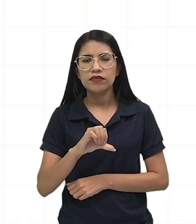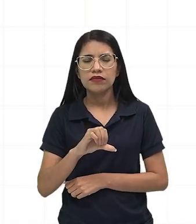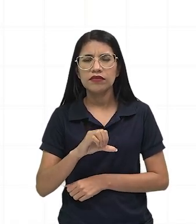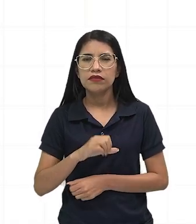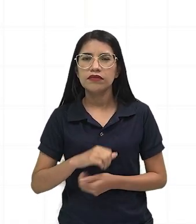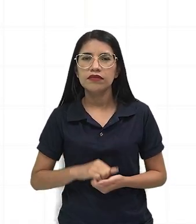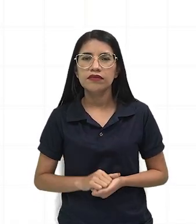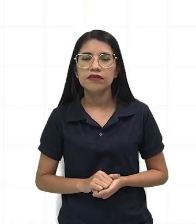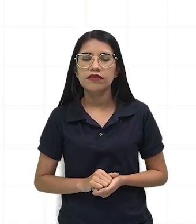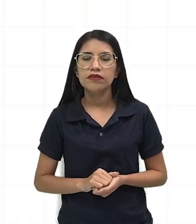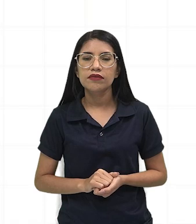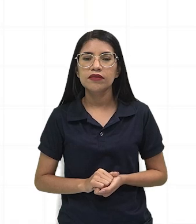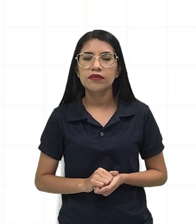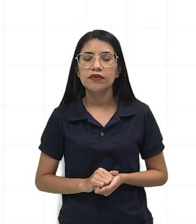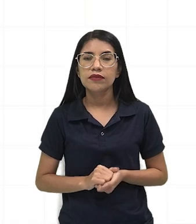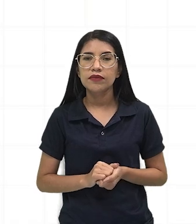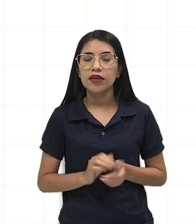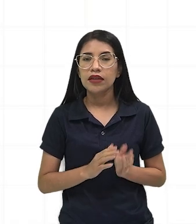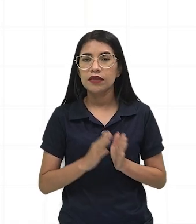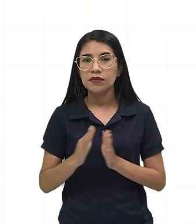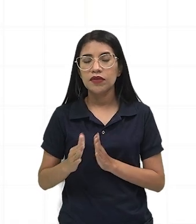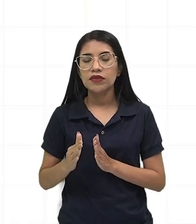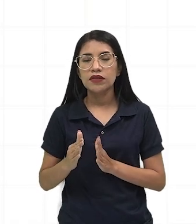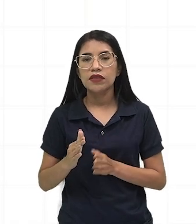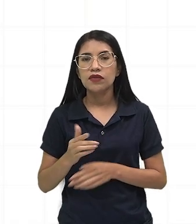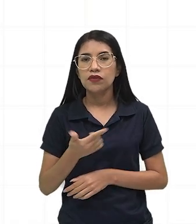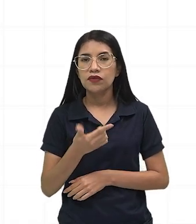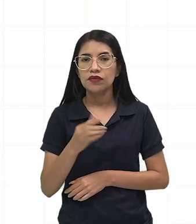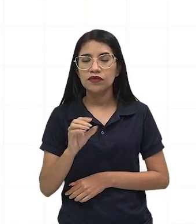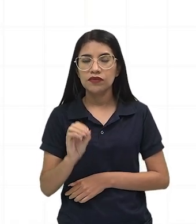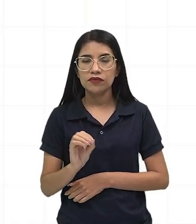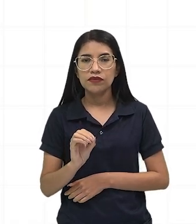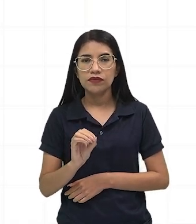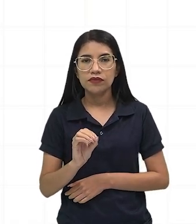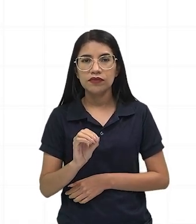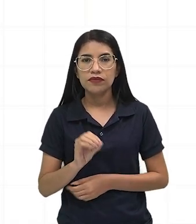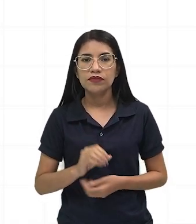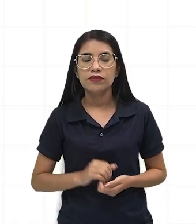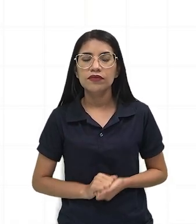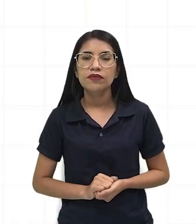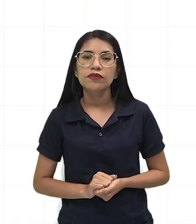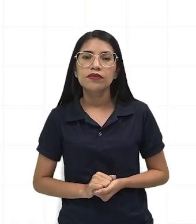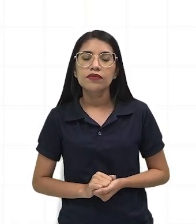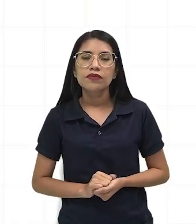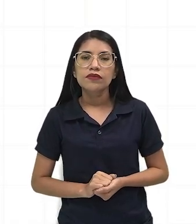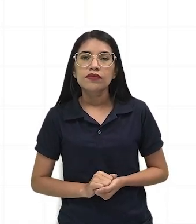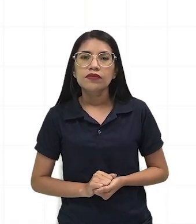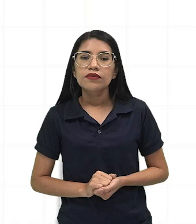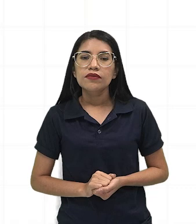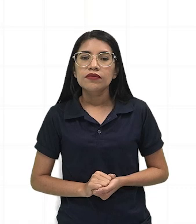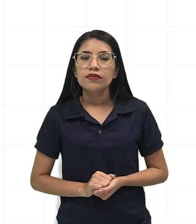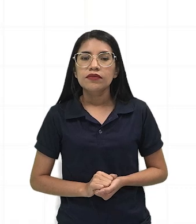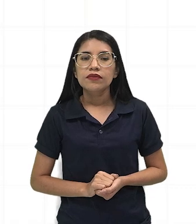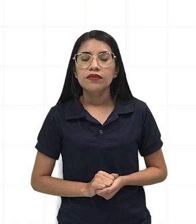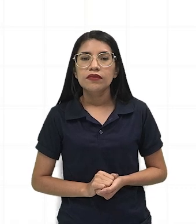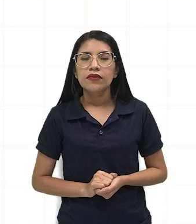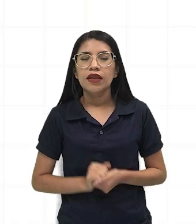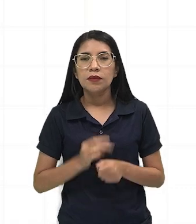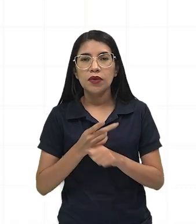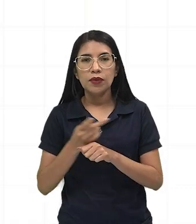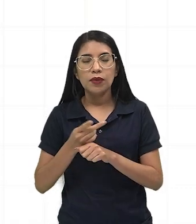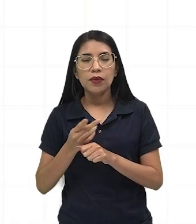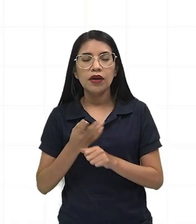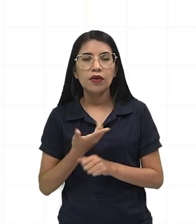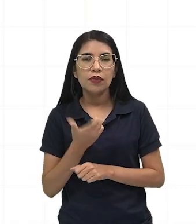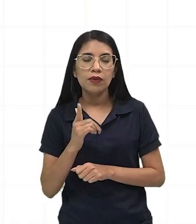Depois, você procura quem vem depois do 19. Opa, tá aqui o 20. Olha aqui. Depois, você percorre a sequência